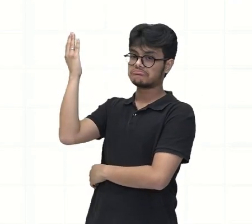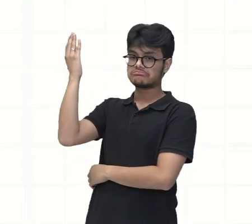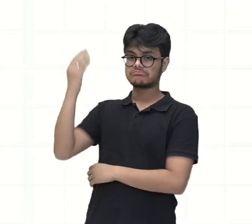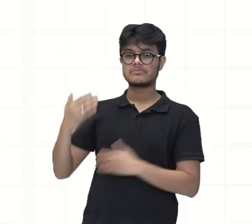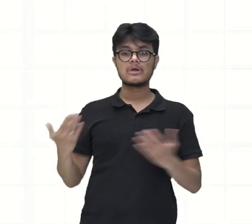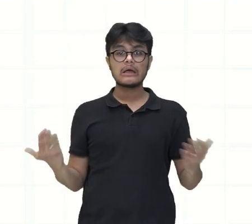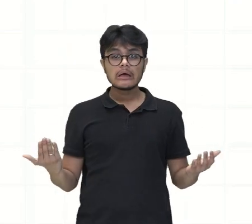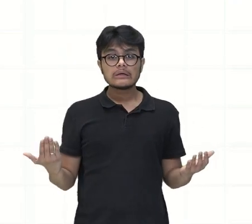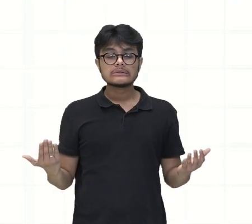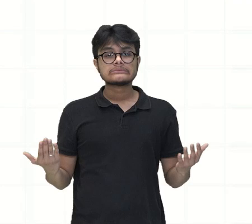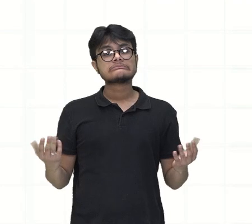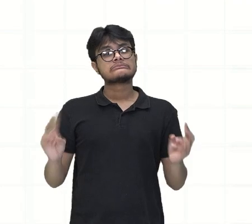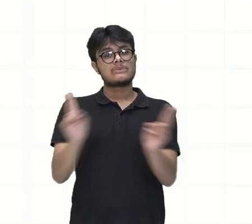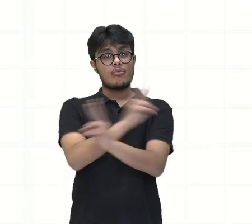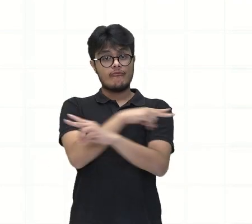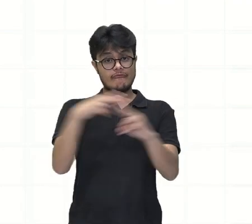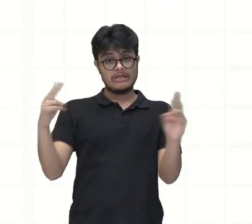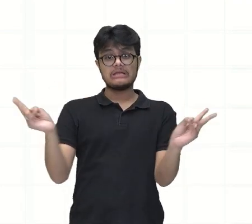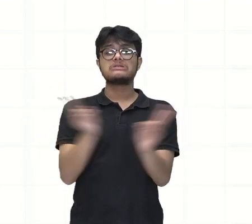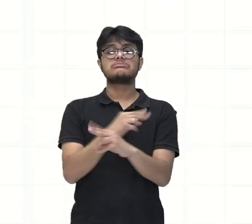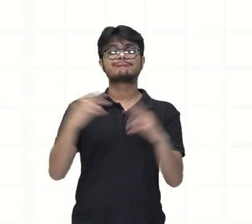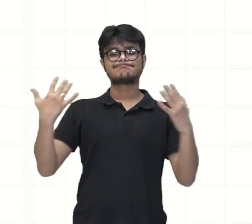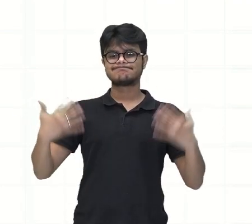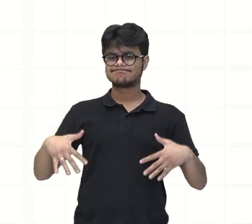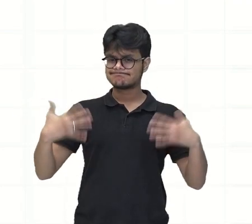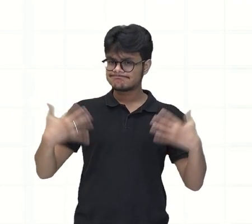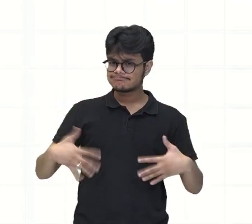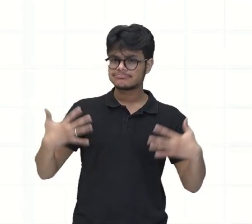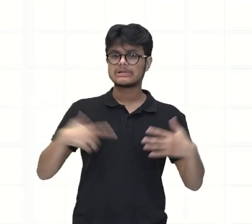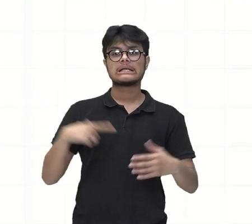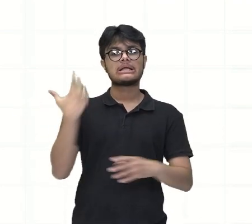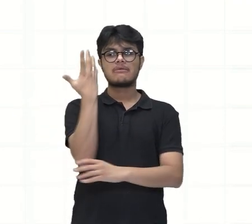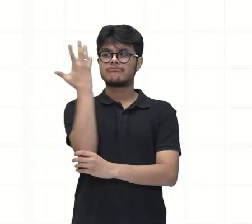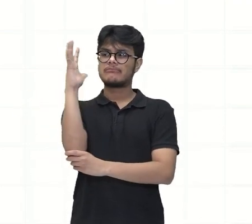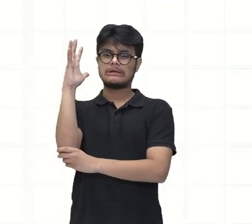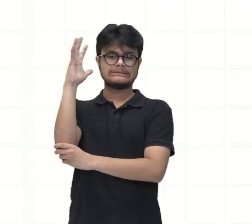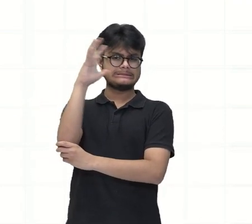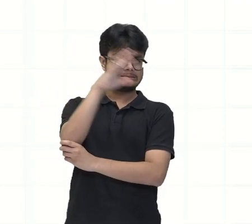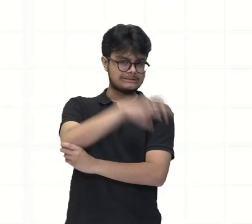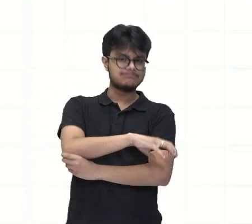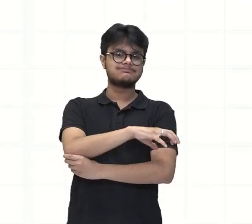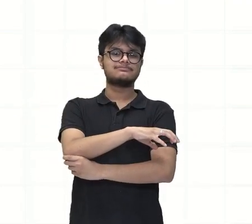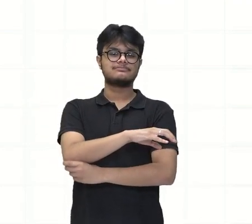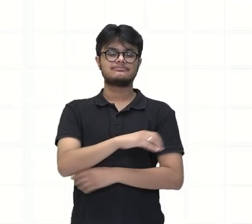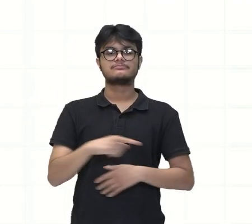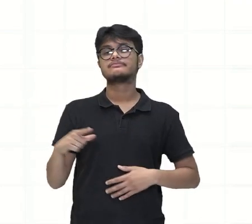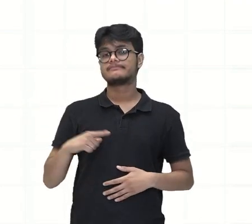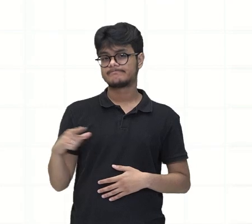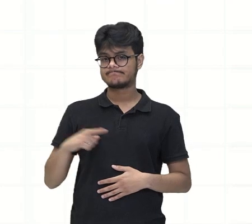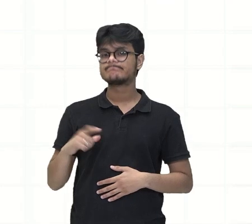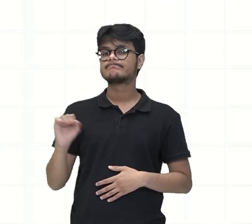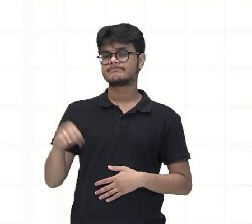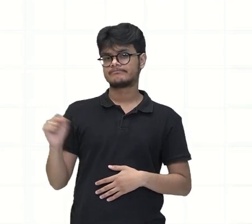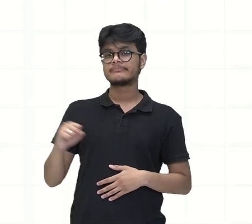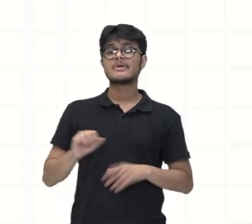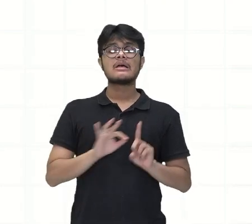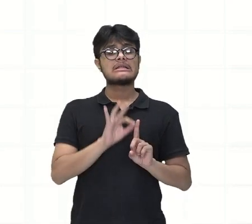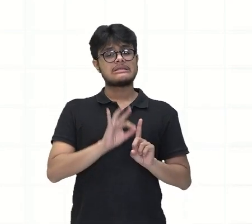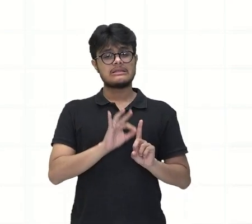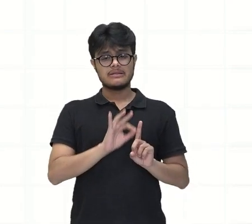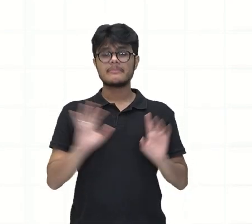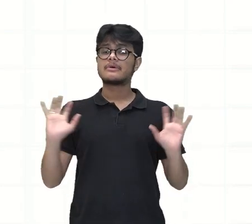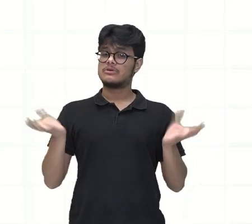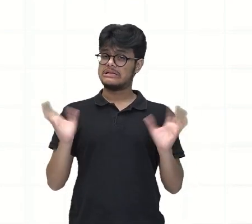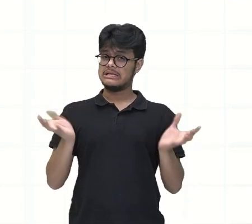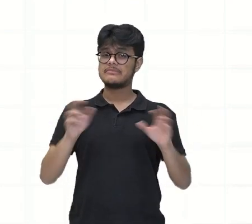convecções de ar prejudicam, podem derrubar a vegetação, isso tudo causado por diferentes